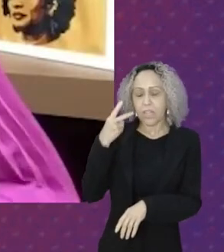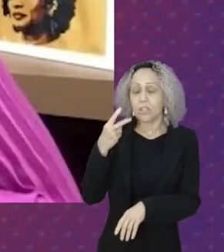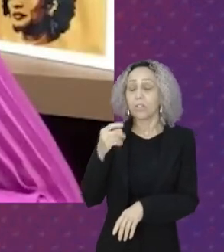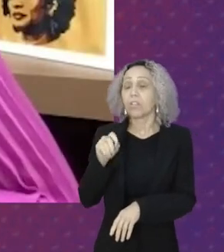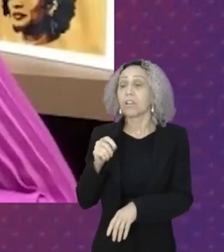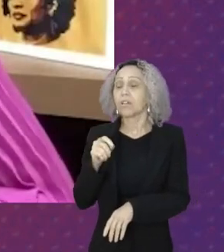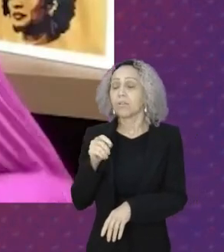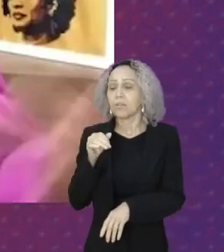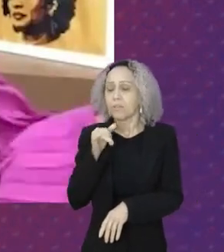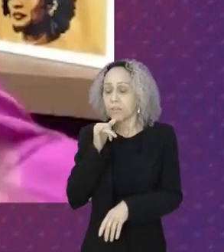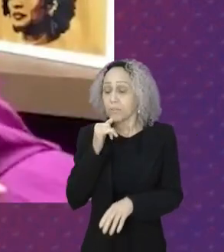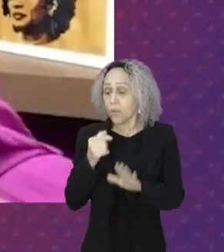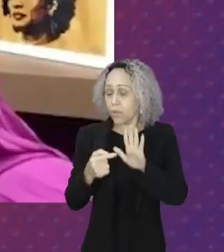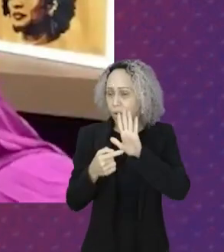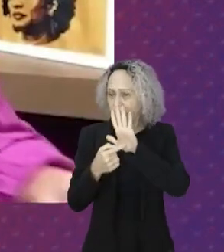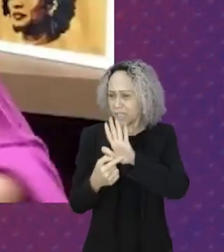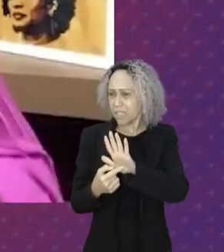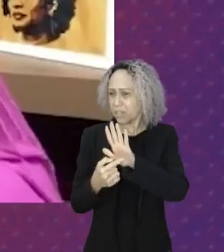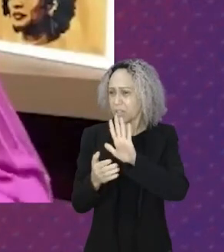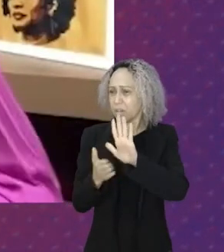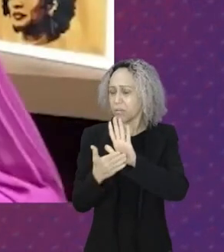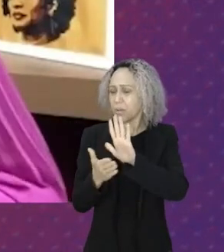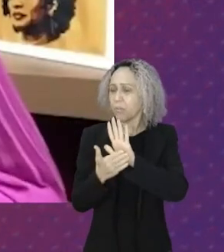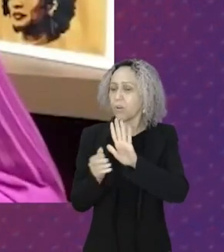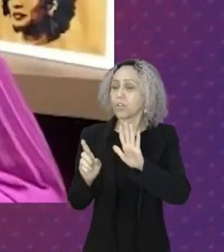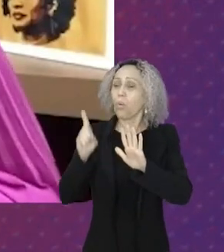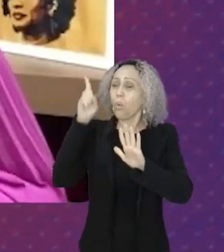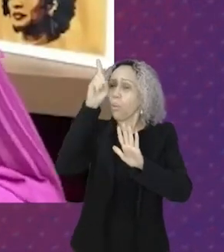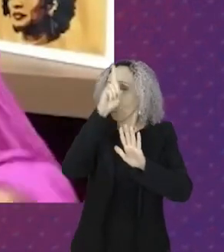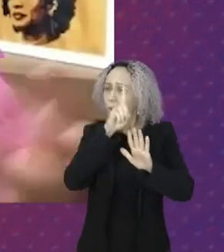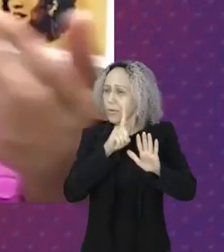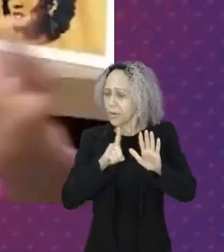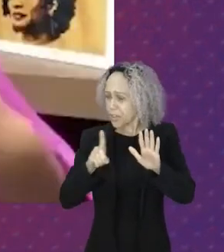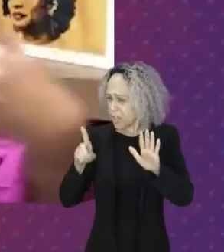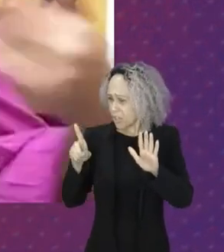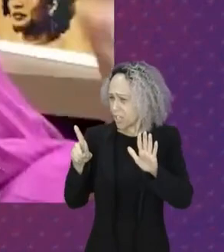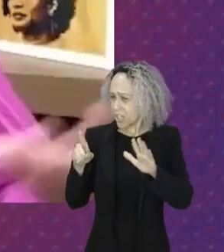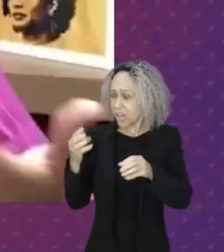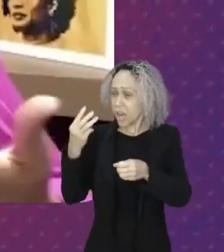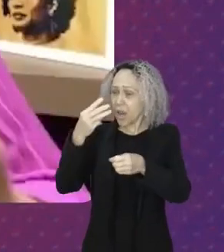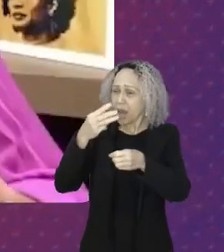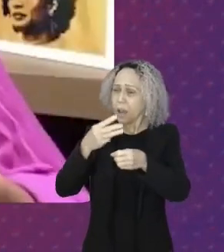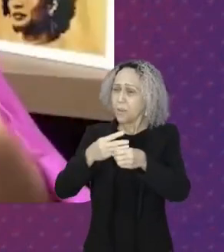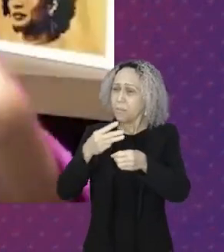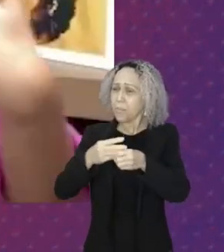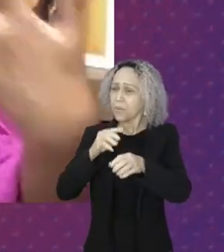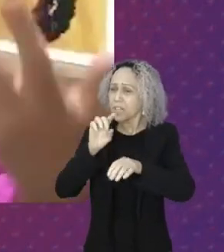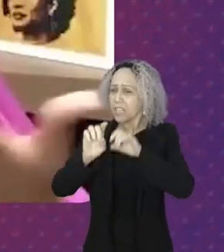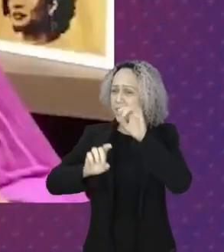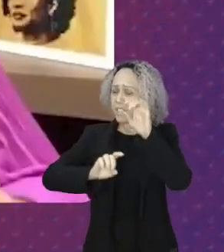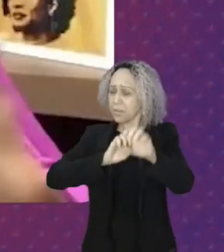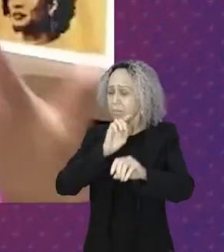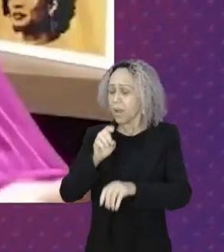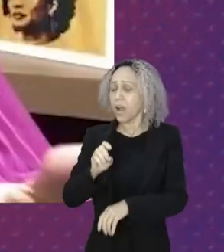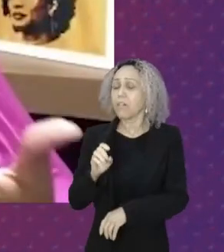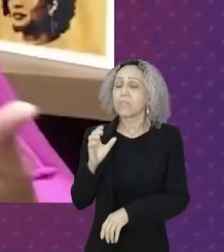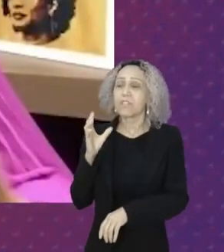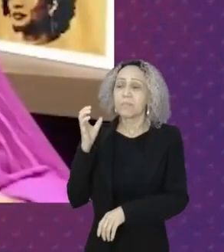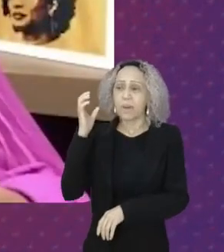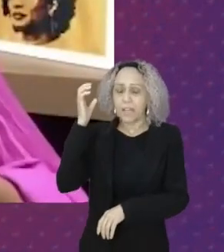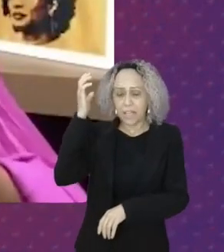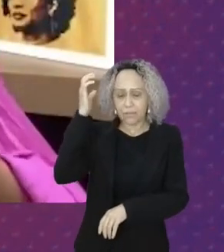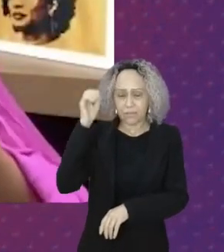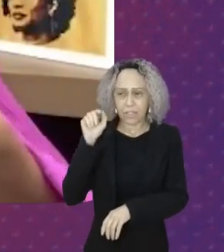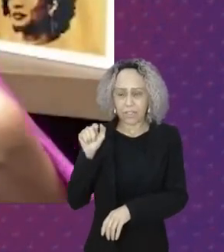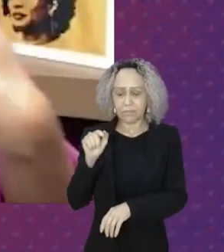Municipal Marielle Franco, mesmo antes dessa lei nacional, porque eclodiu em todas as